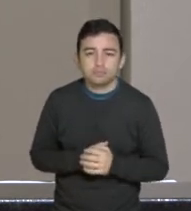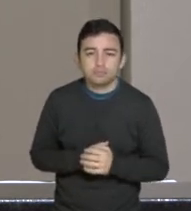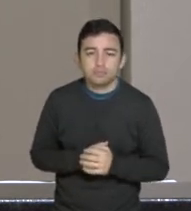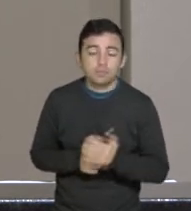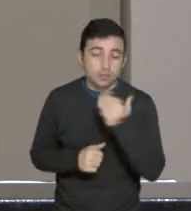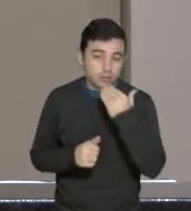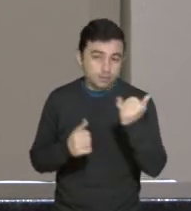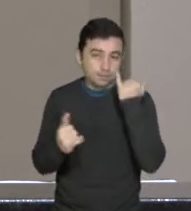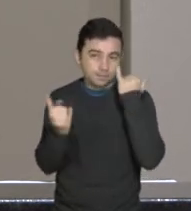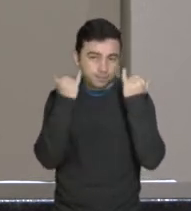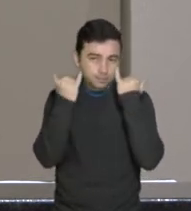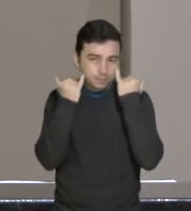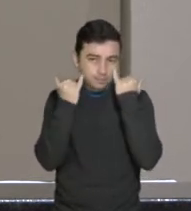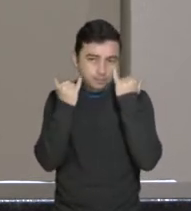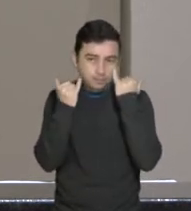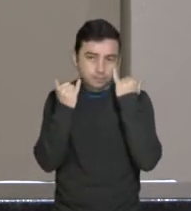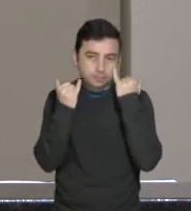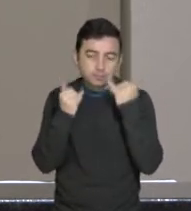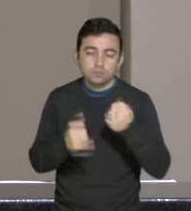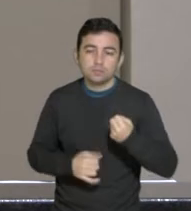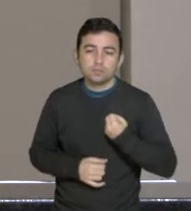de informação